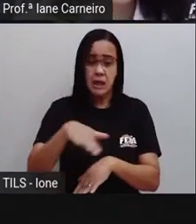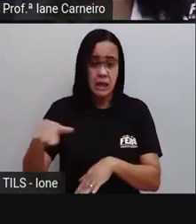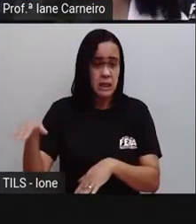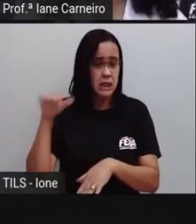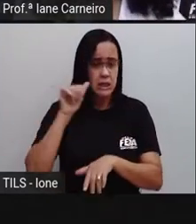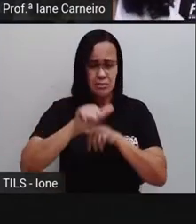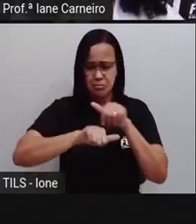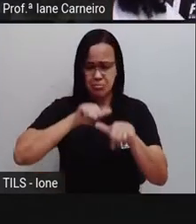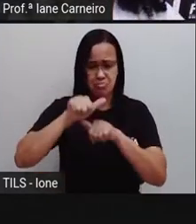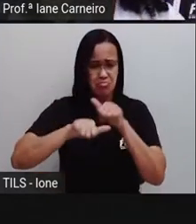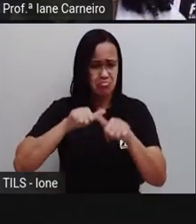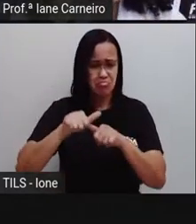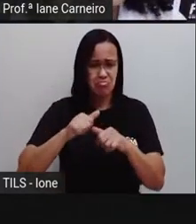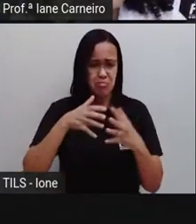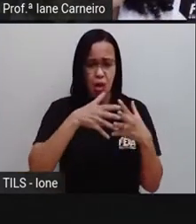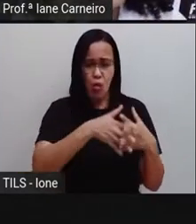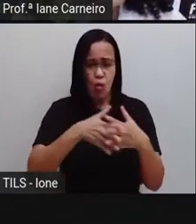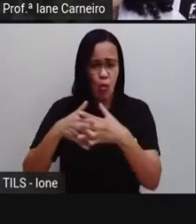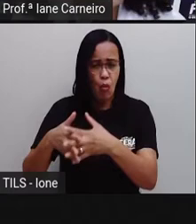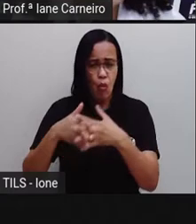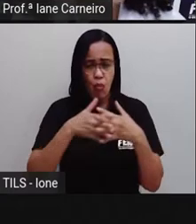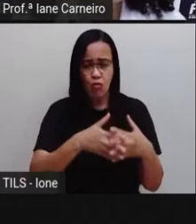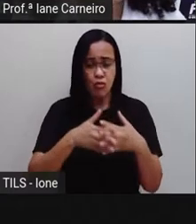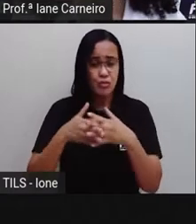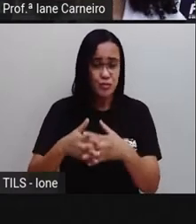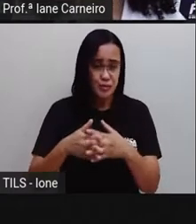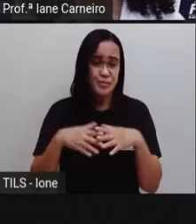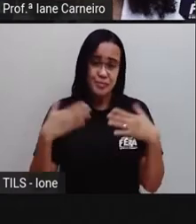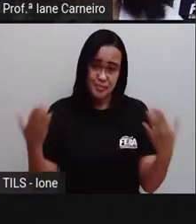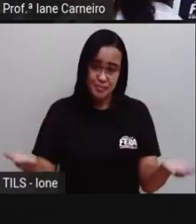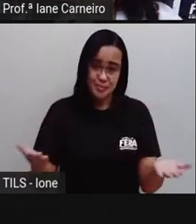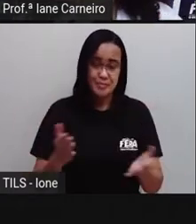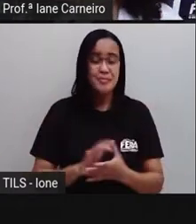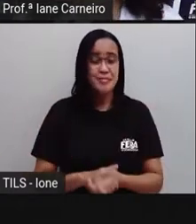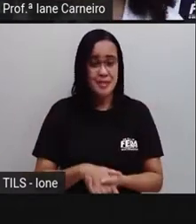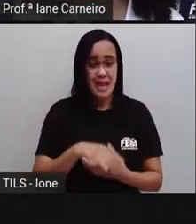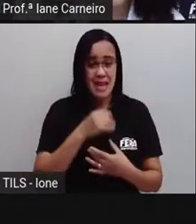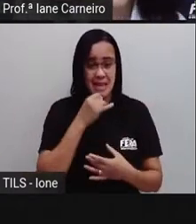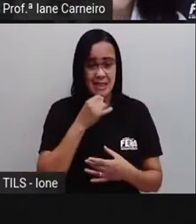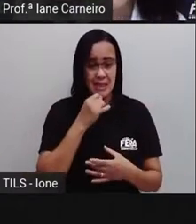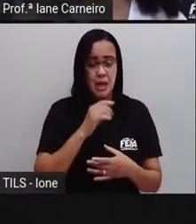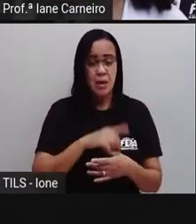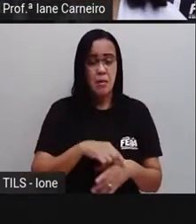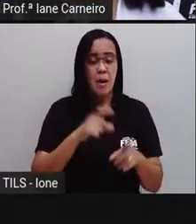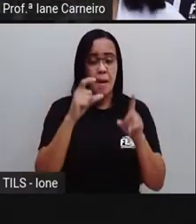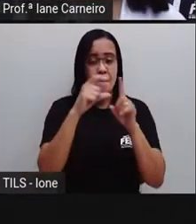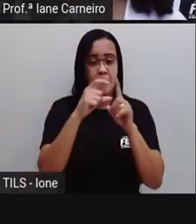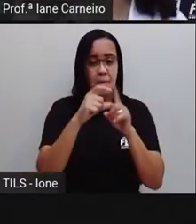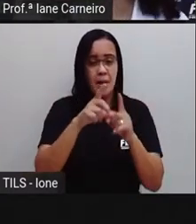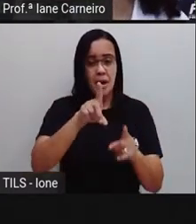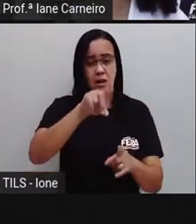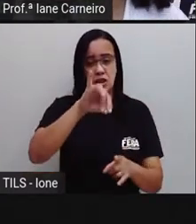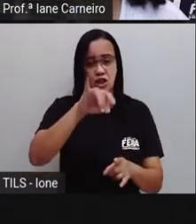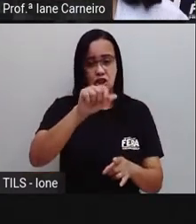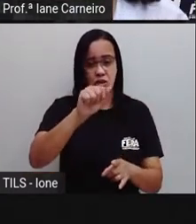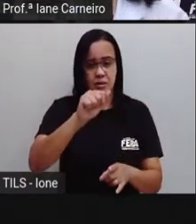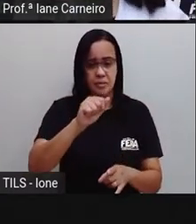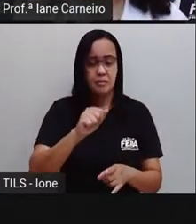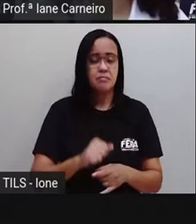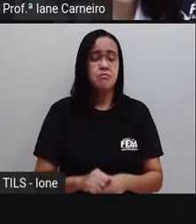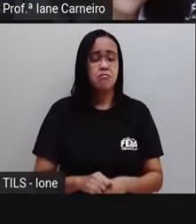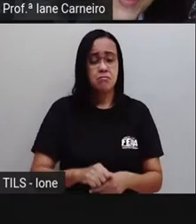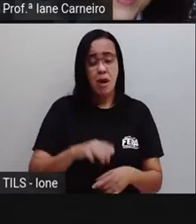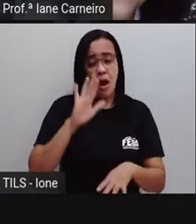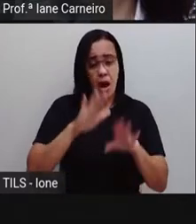de né então por exemplo tem criança que quando vai escrever dia né dia a criança bota o